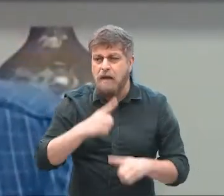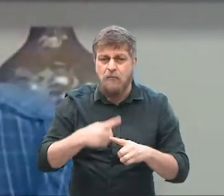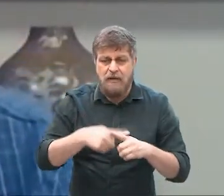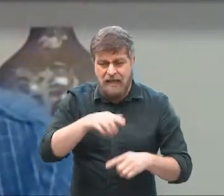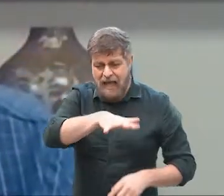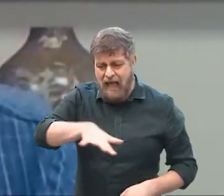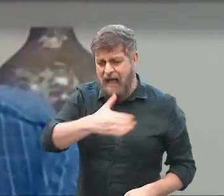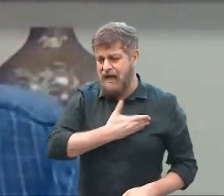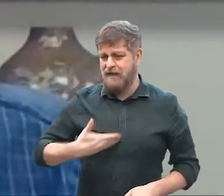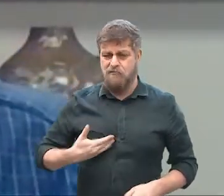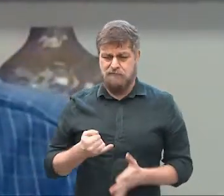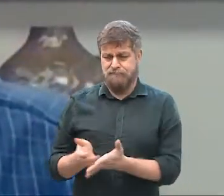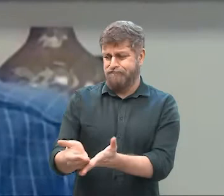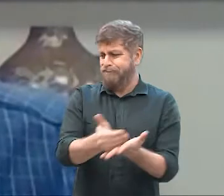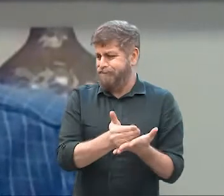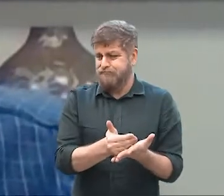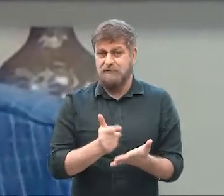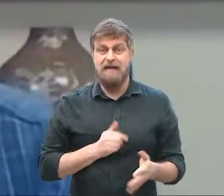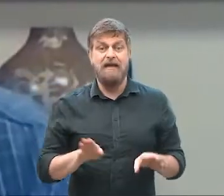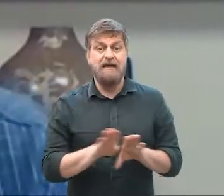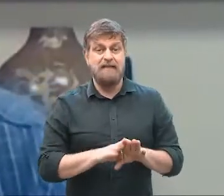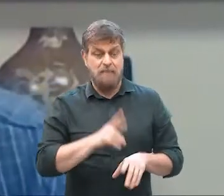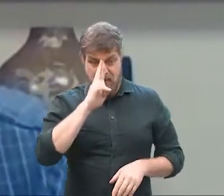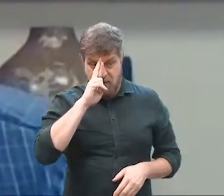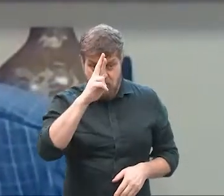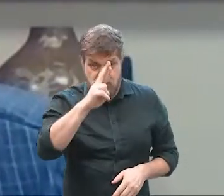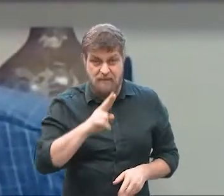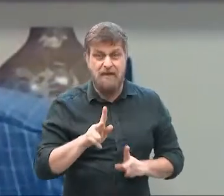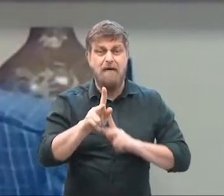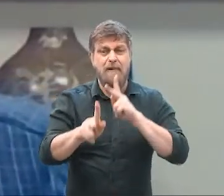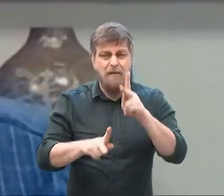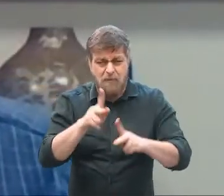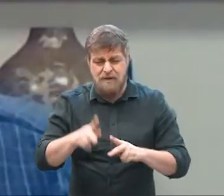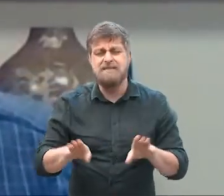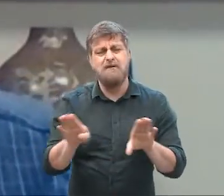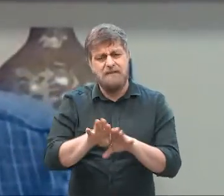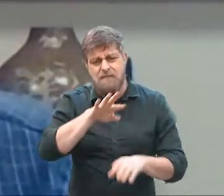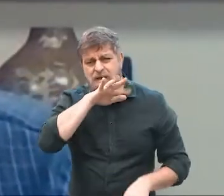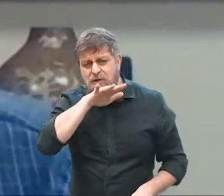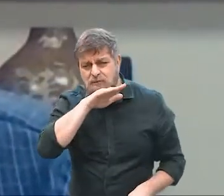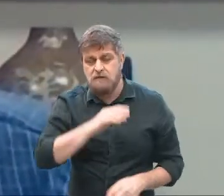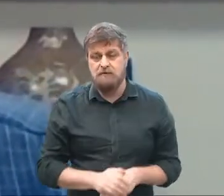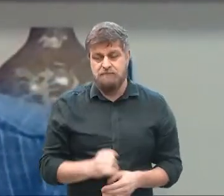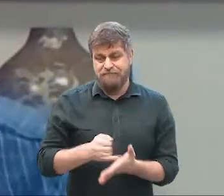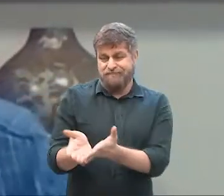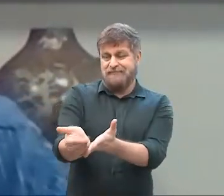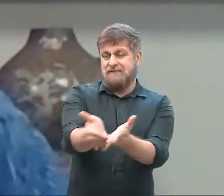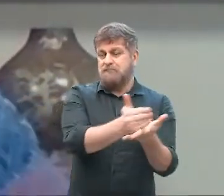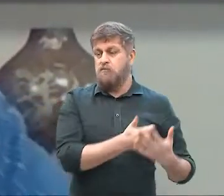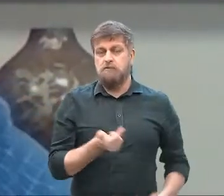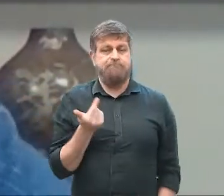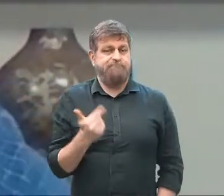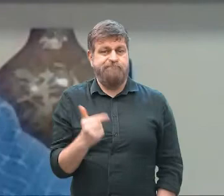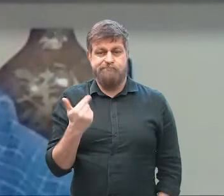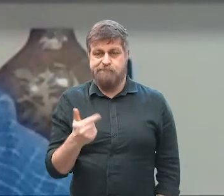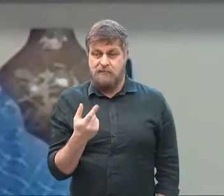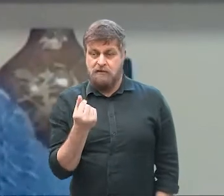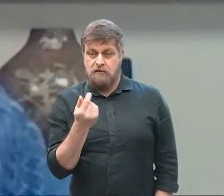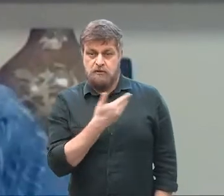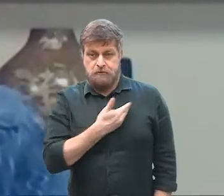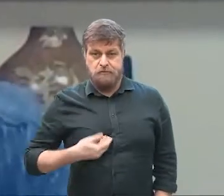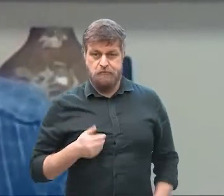público, é ruim para o proprietário, e é ruim para a população. O poder público não recebe o imposto que